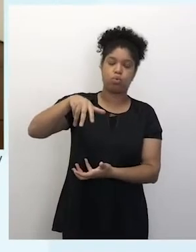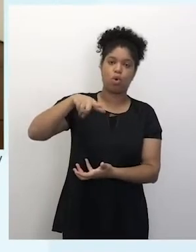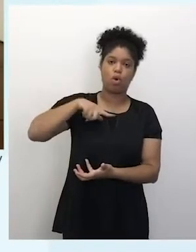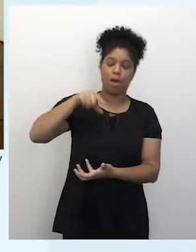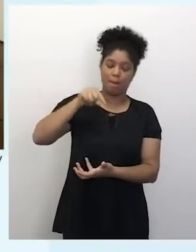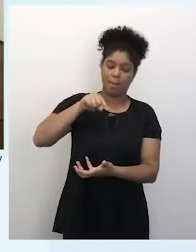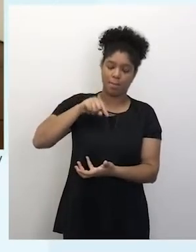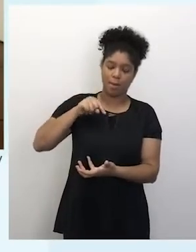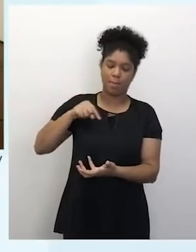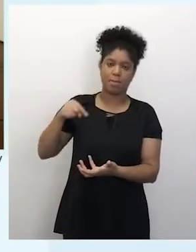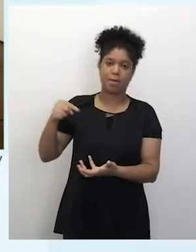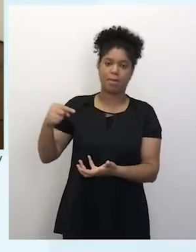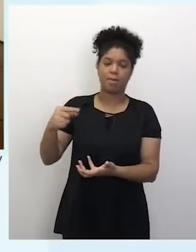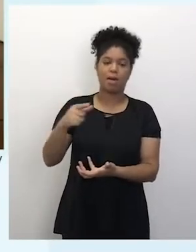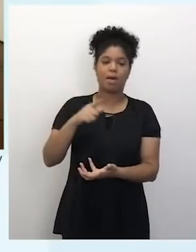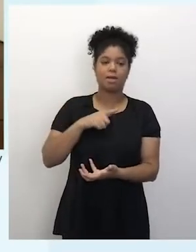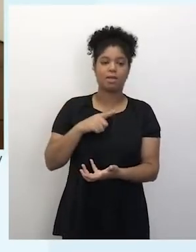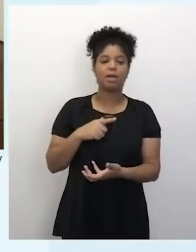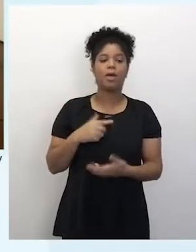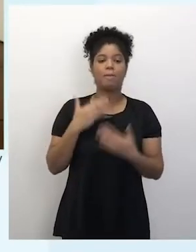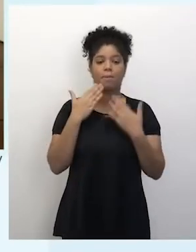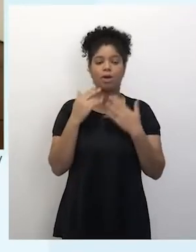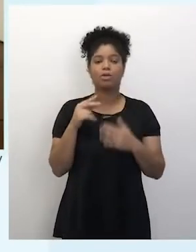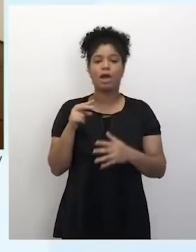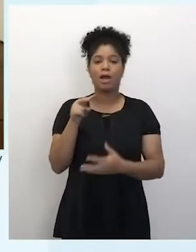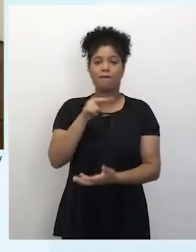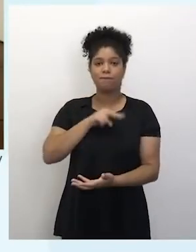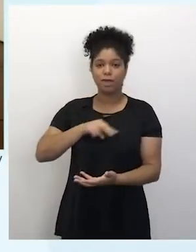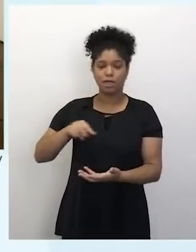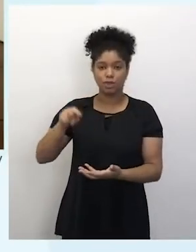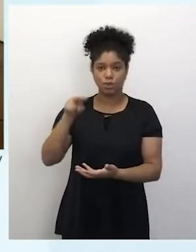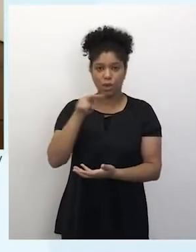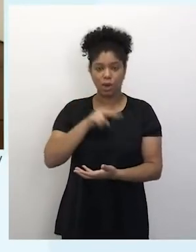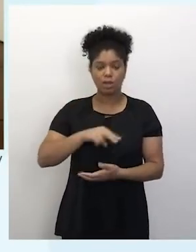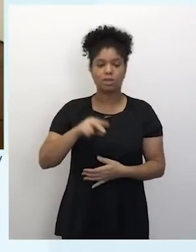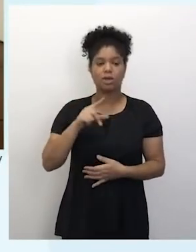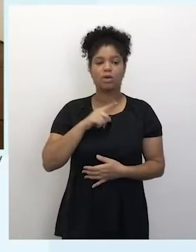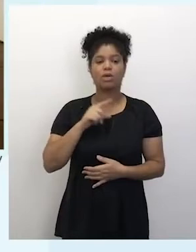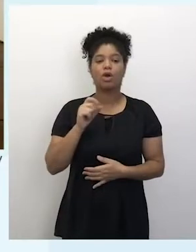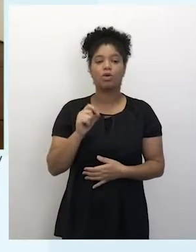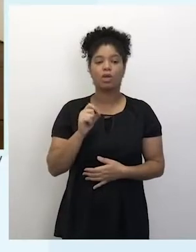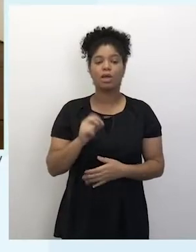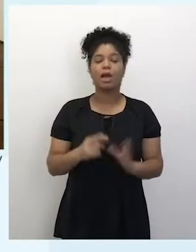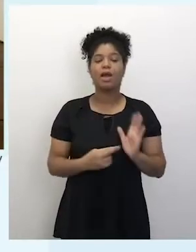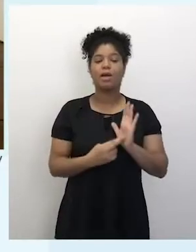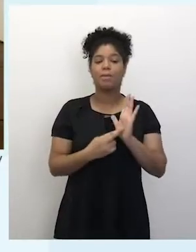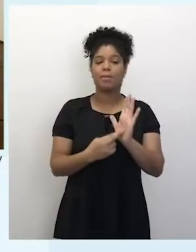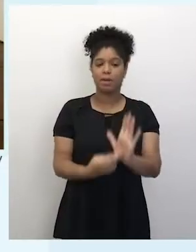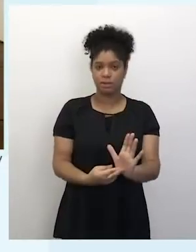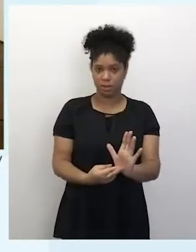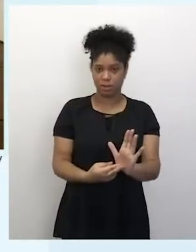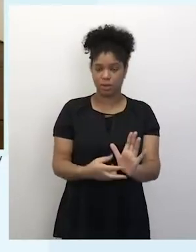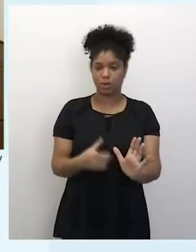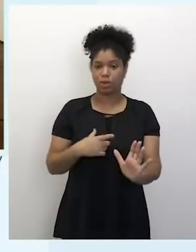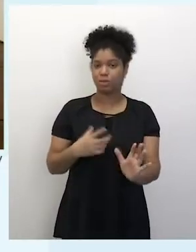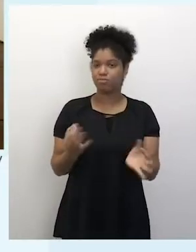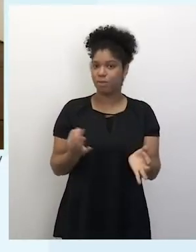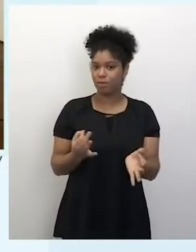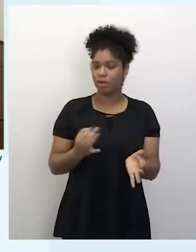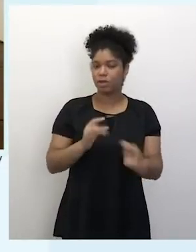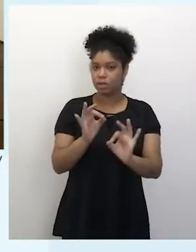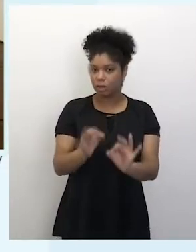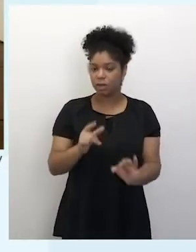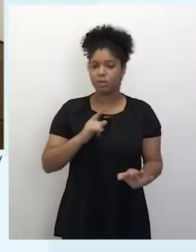logicamente, né, se a gente for ver nessa questão de visualização, né, é uma representação mais original, né,